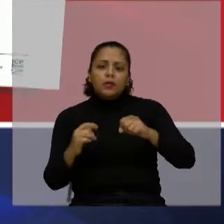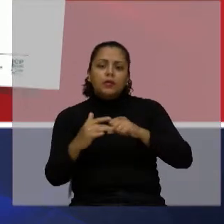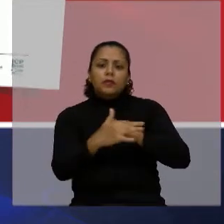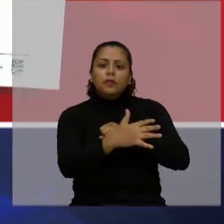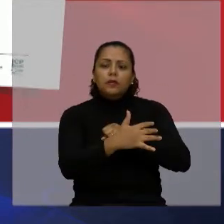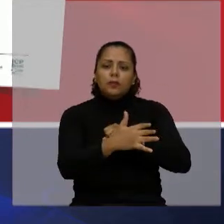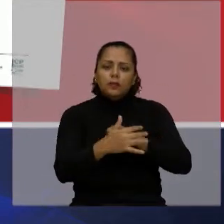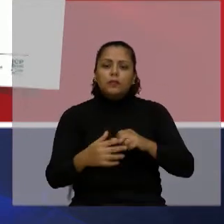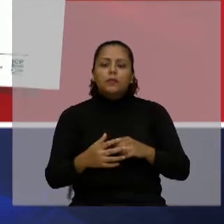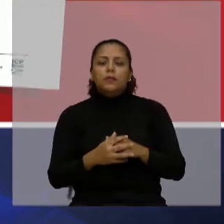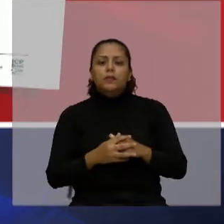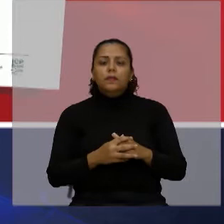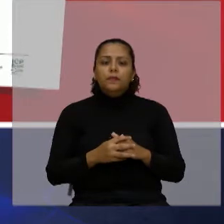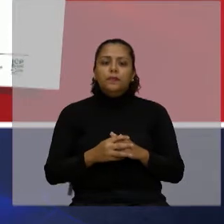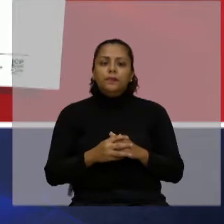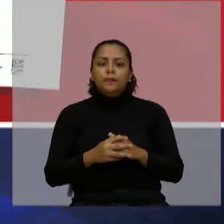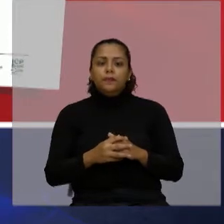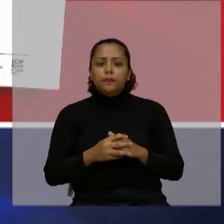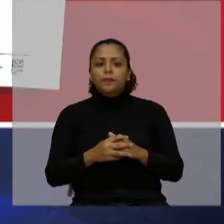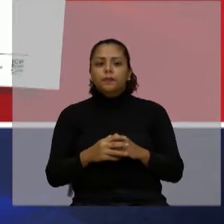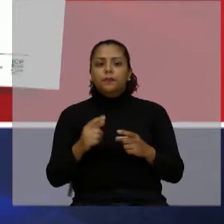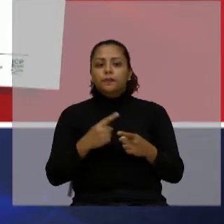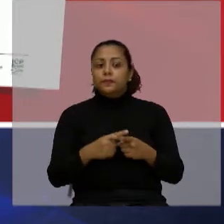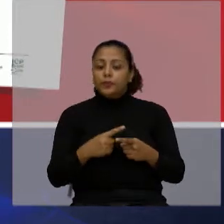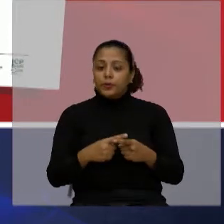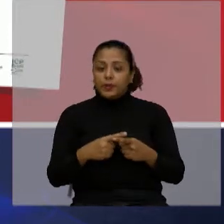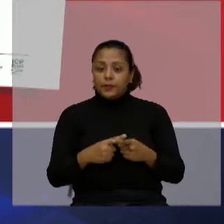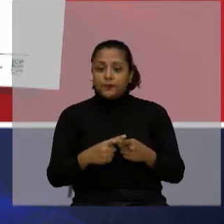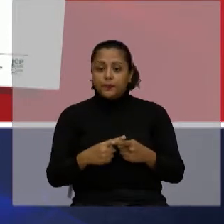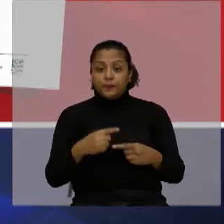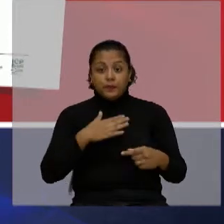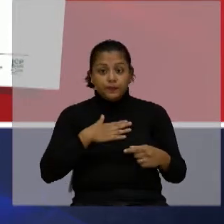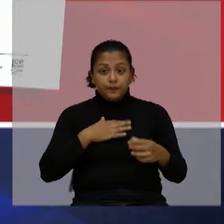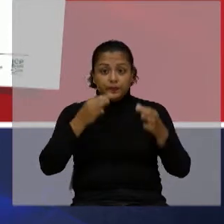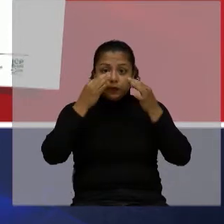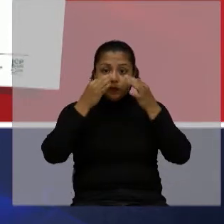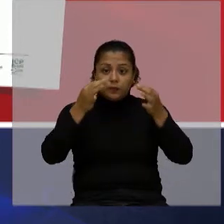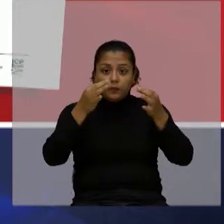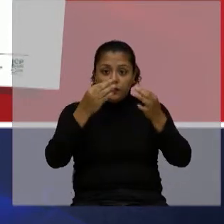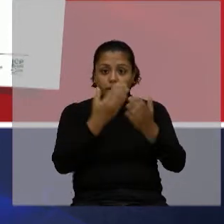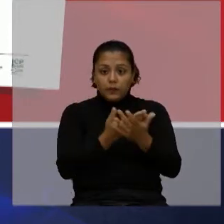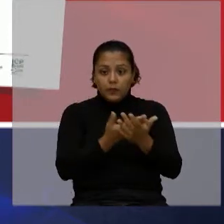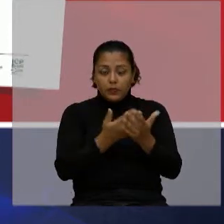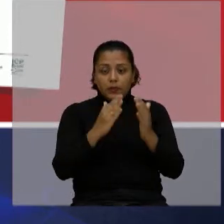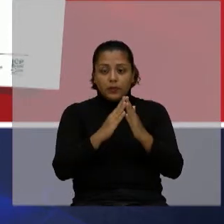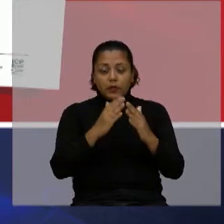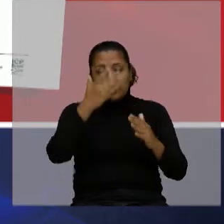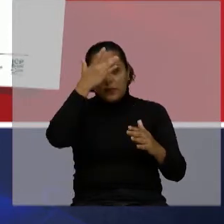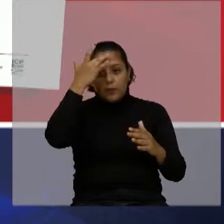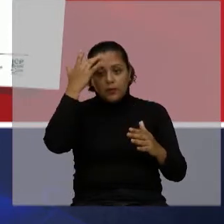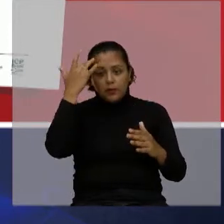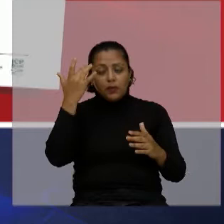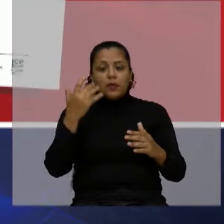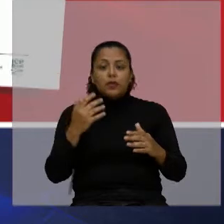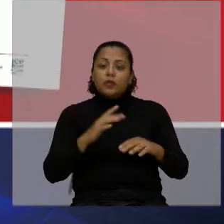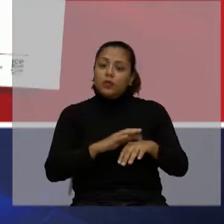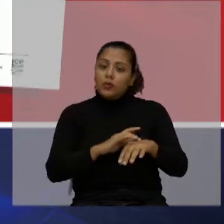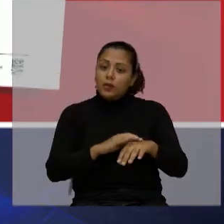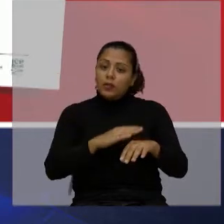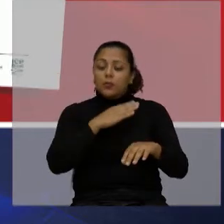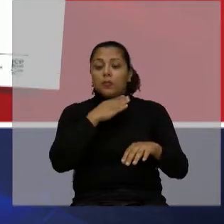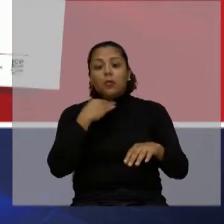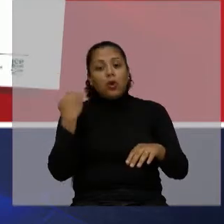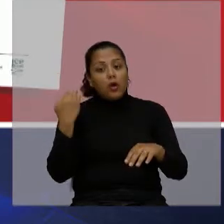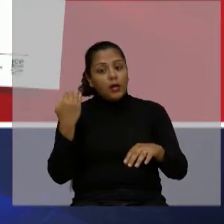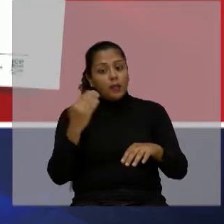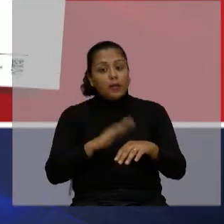do município, porque, na minha opinião e pelos estudos, as pessoas com comorbidades morrem mais, e eu protocolei isso